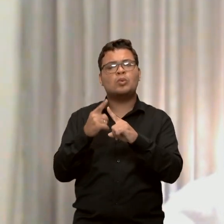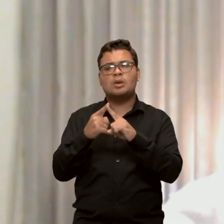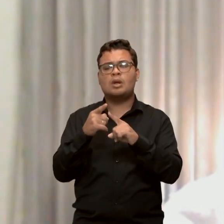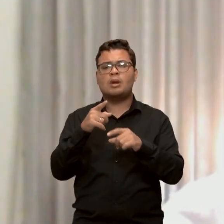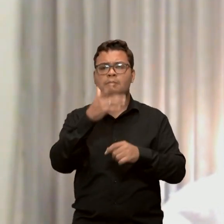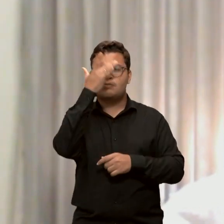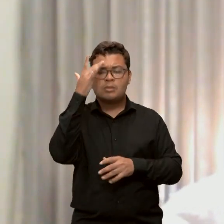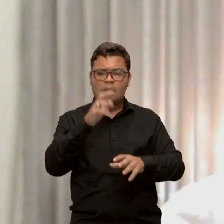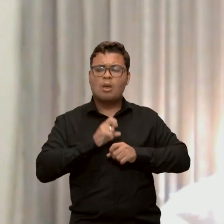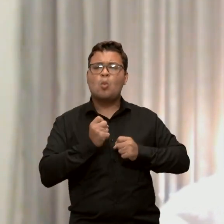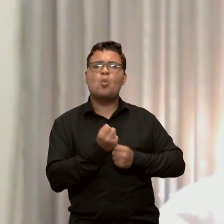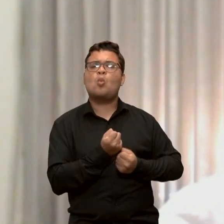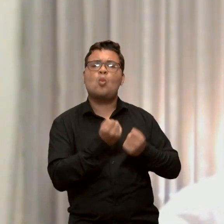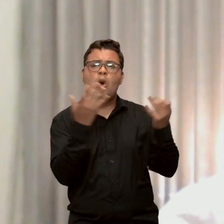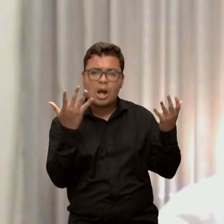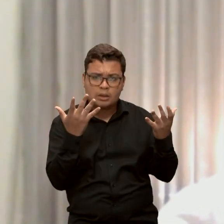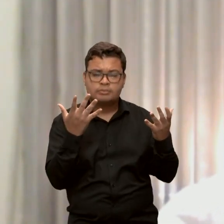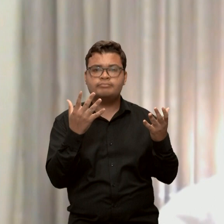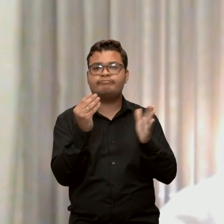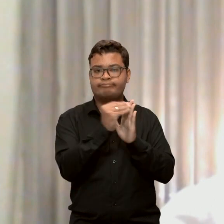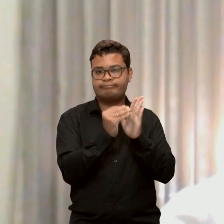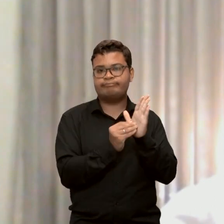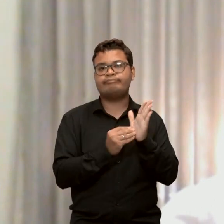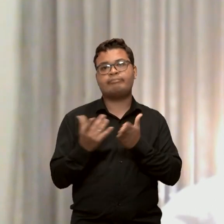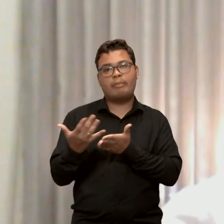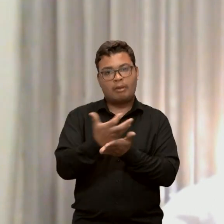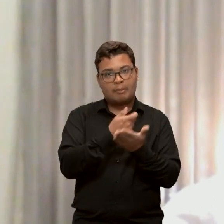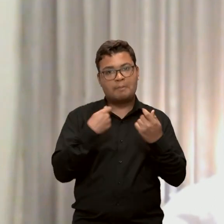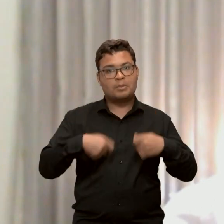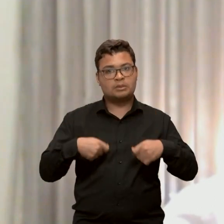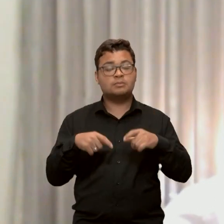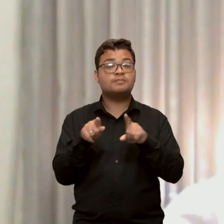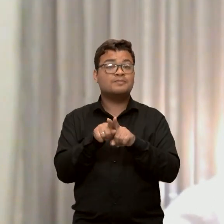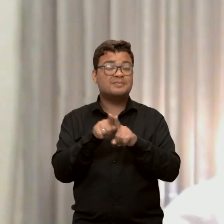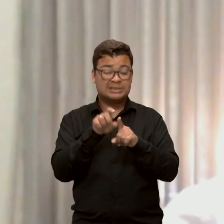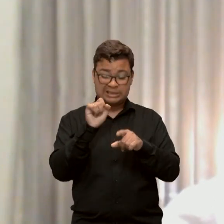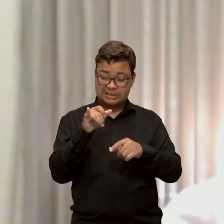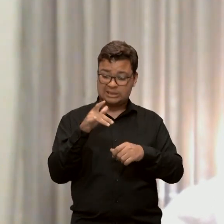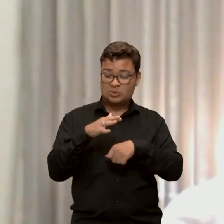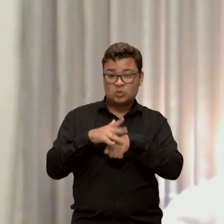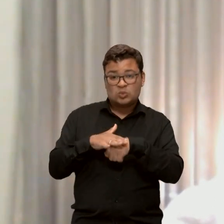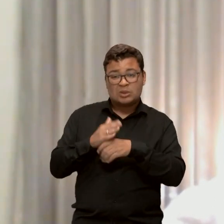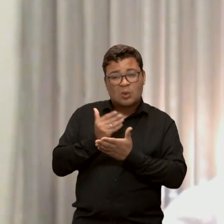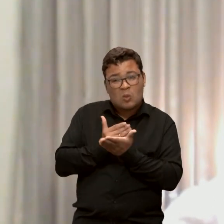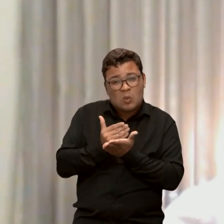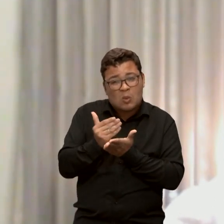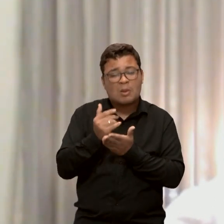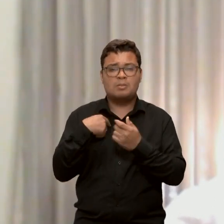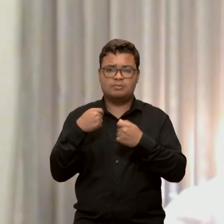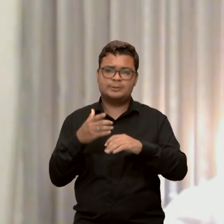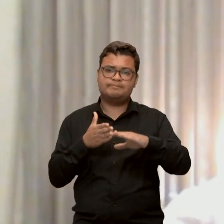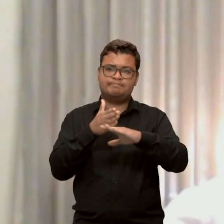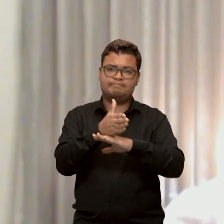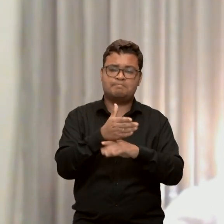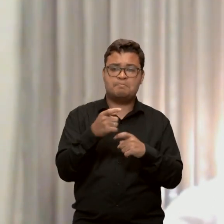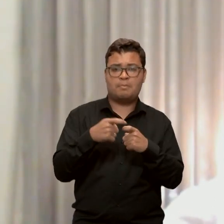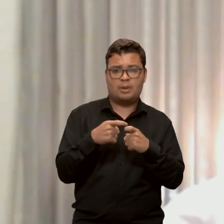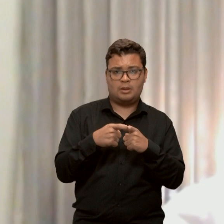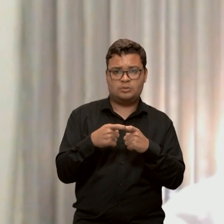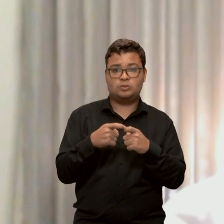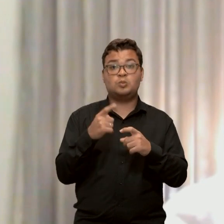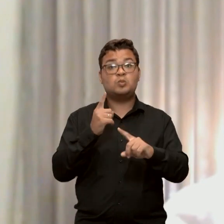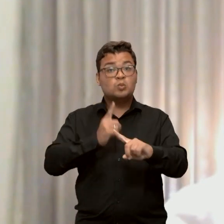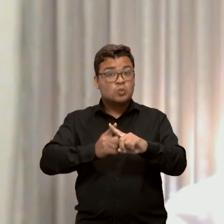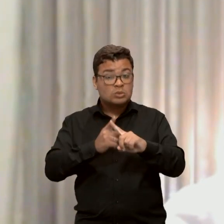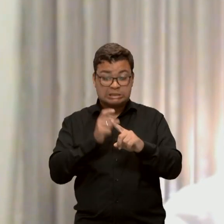por falta mesmo do exame sorológico. E é super importante confirmar esse diagnóstico para esse ponto da epidemiologia, da gente saber